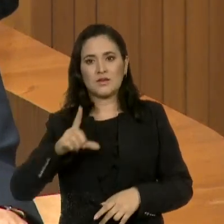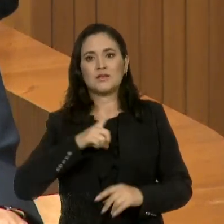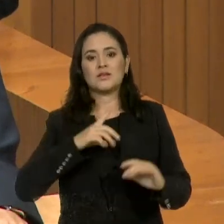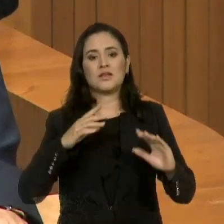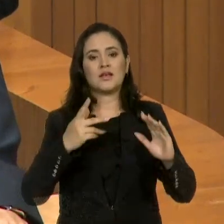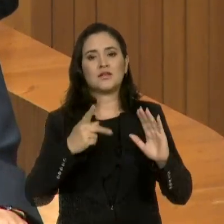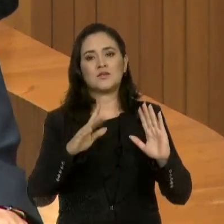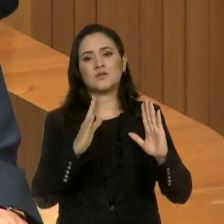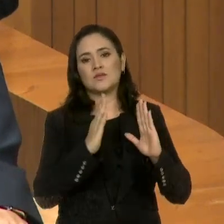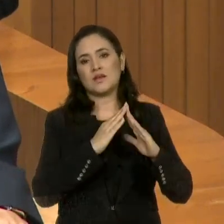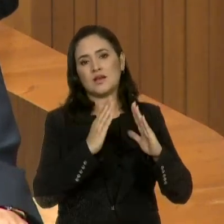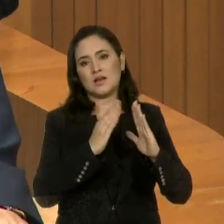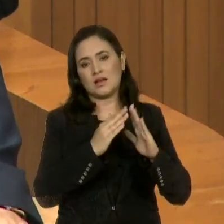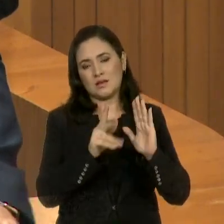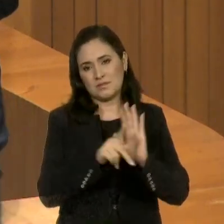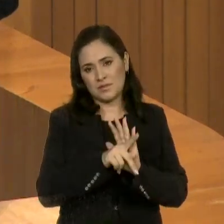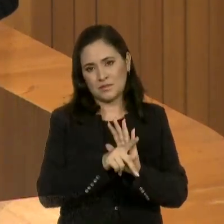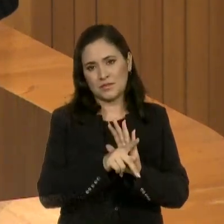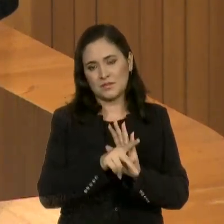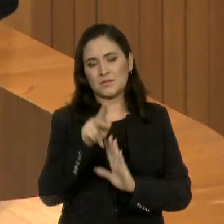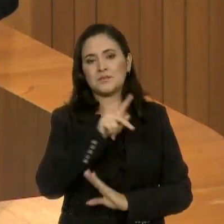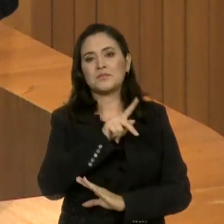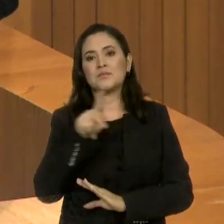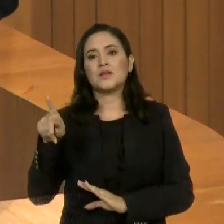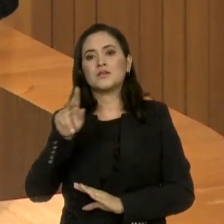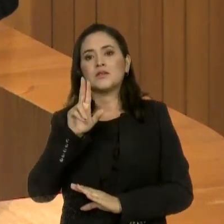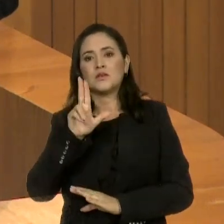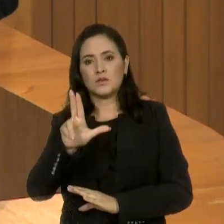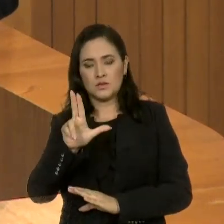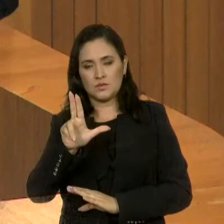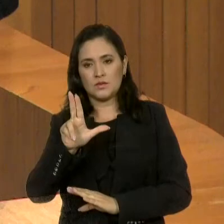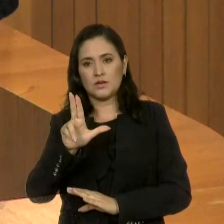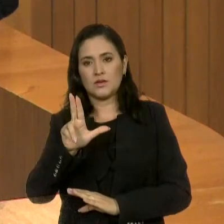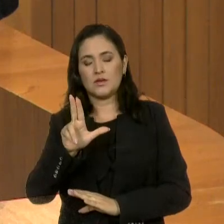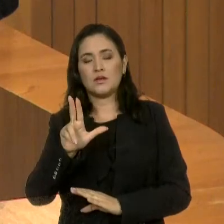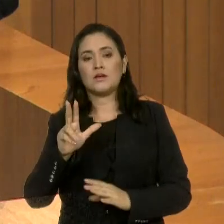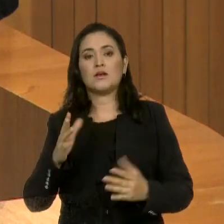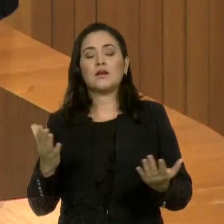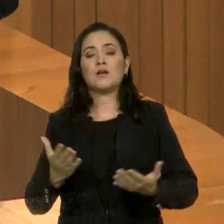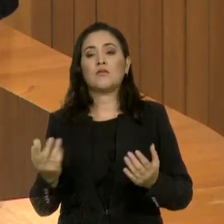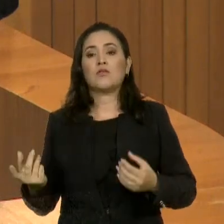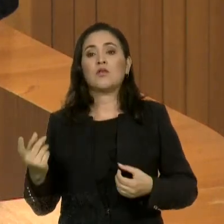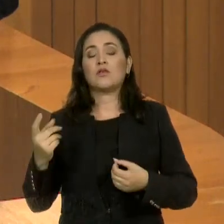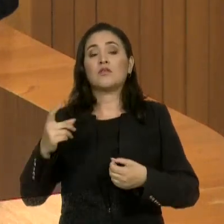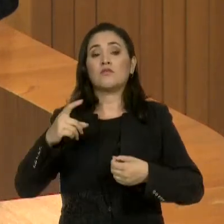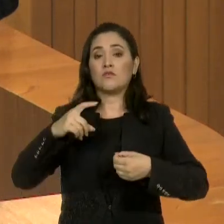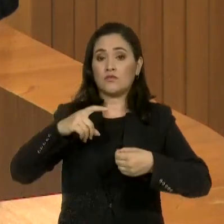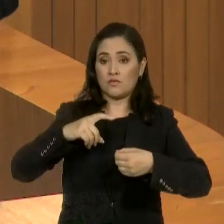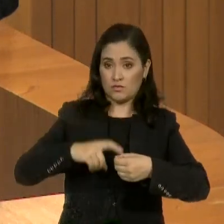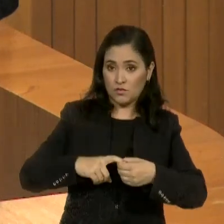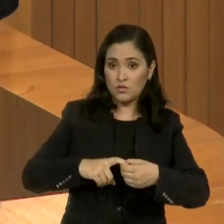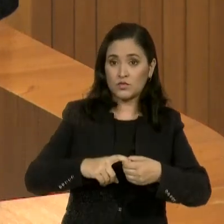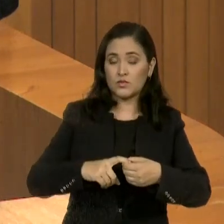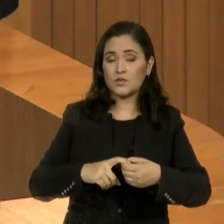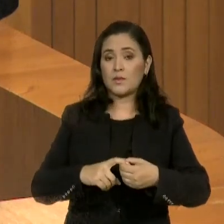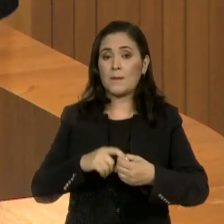própria. O presidente Lula, com essa volta do programa Minha Casa Minha Vida,